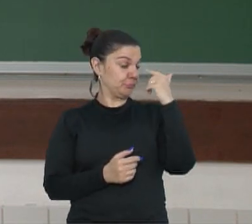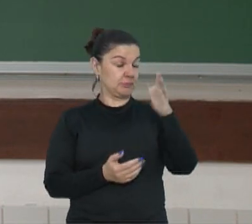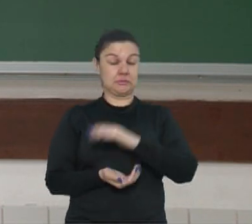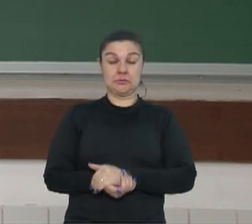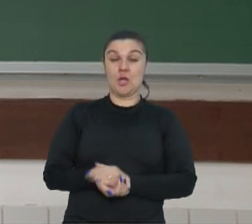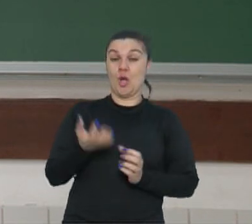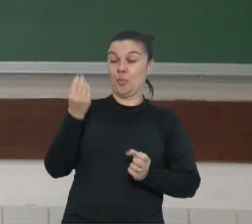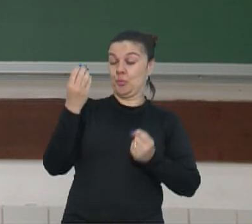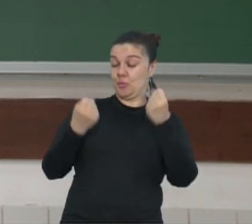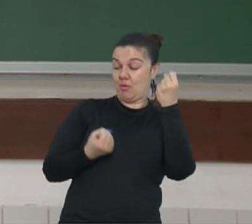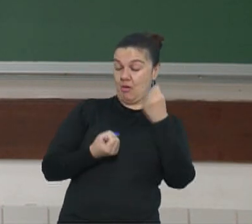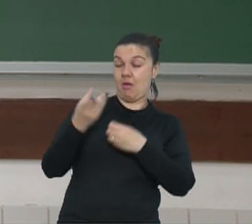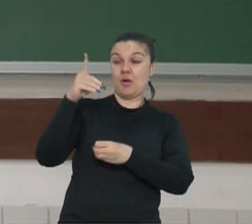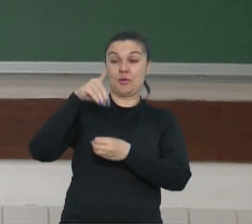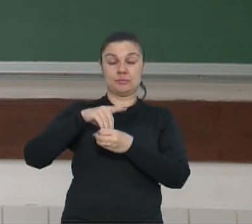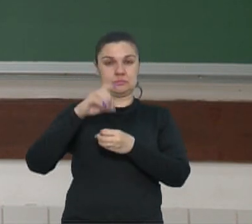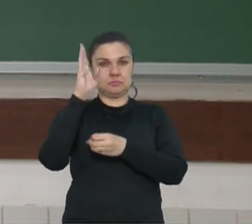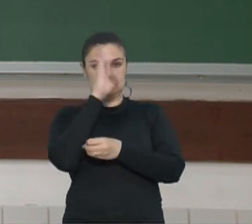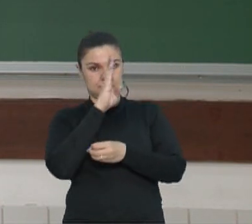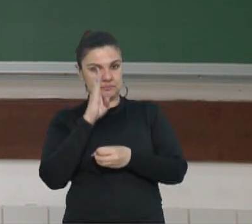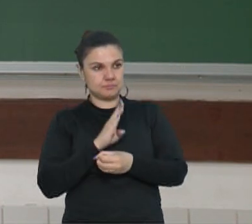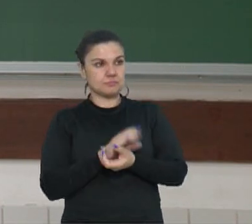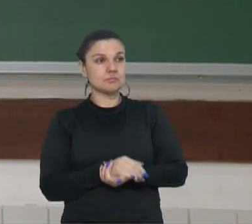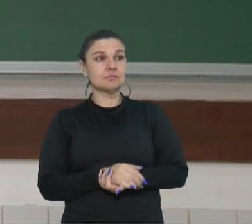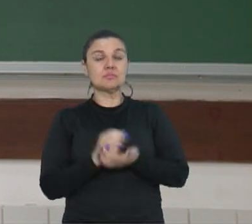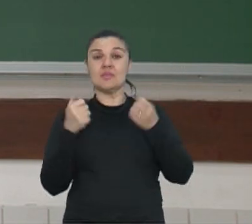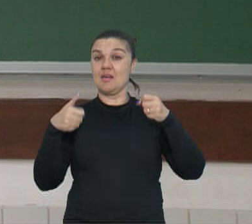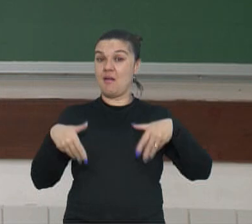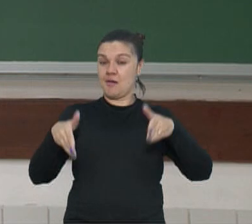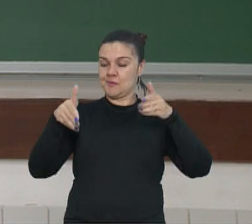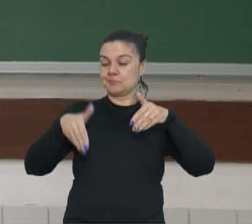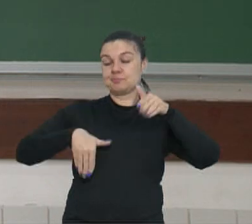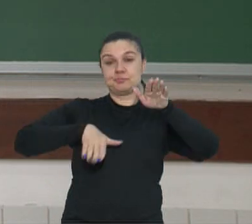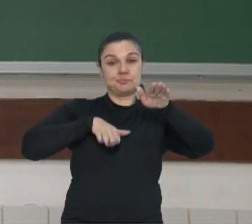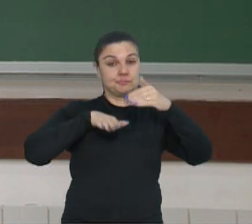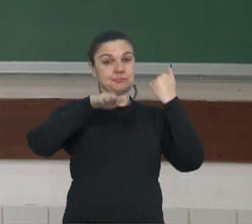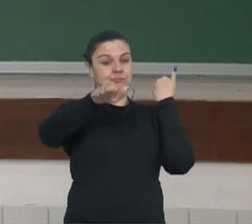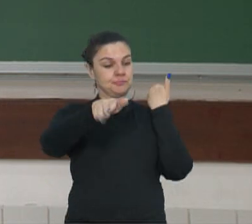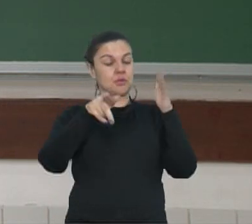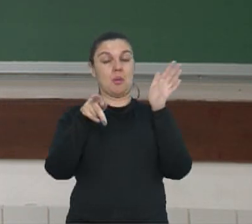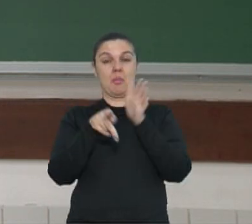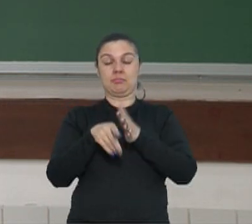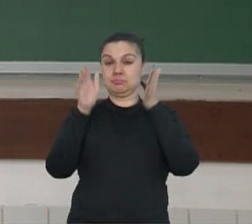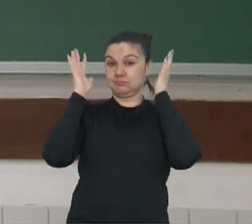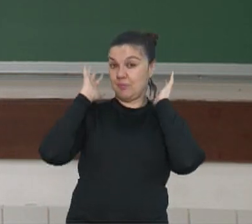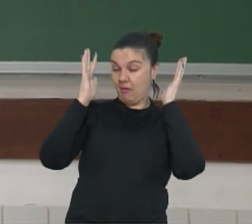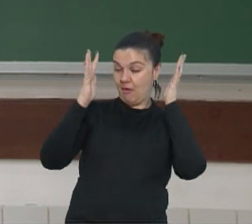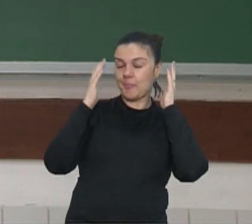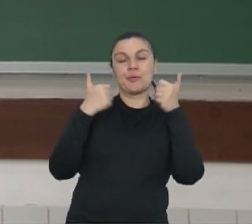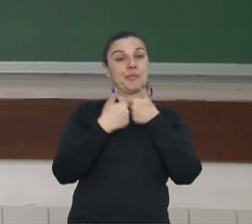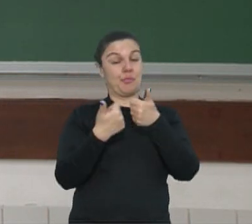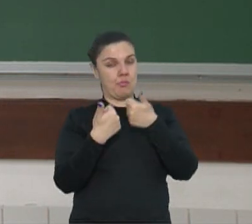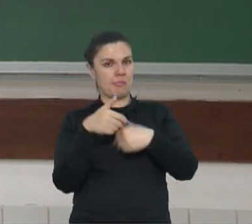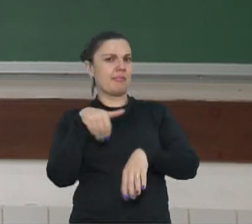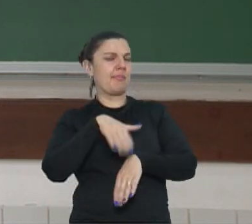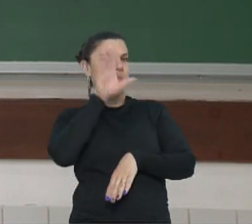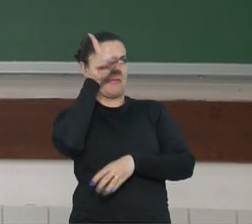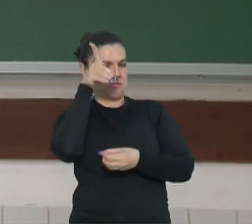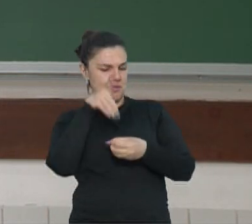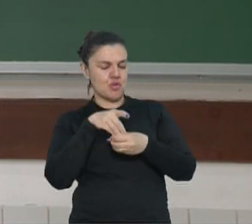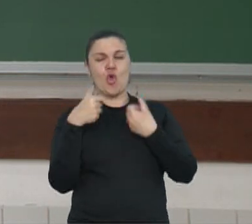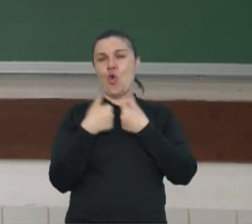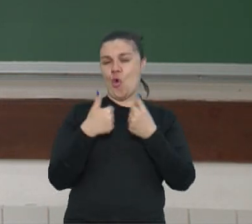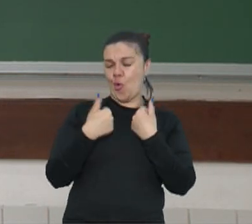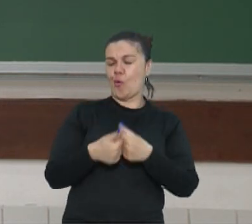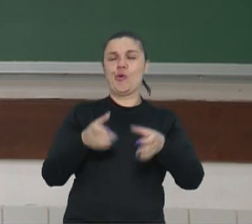muitos veículos a diesel, o Brasil tem o seu sistema de transporte de pessoas e de cargas, essencialmente é diesel, ônibus a